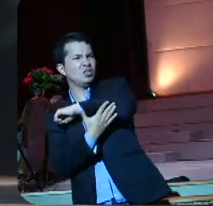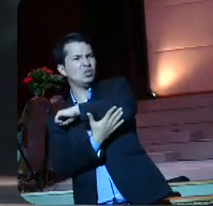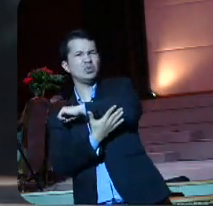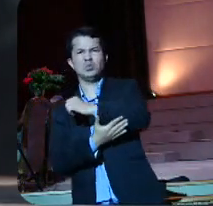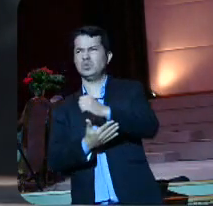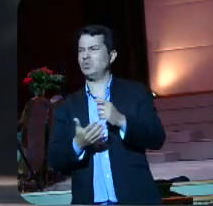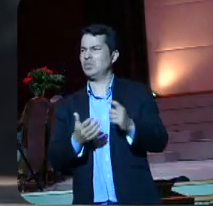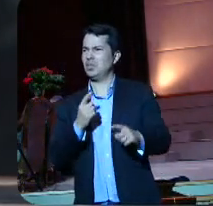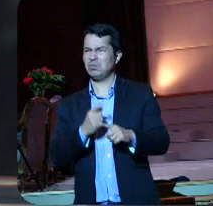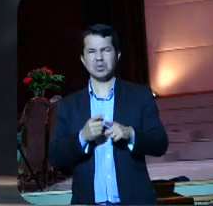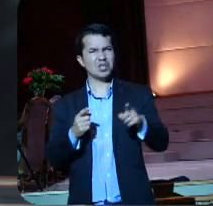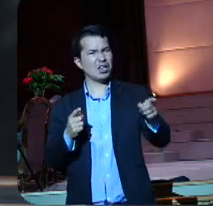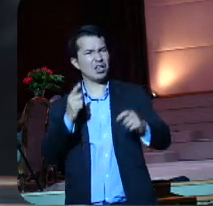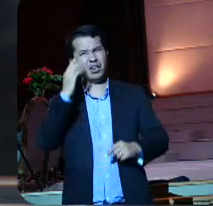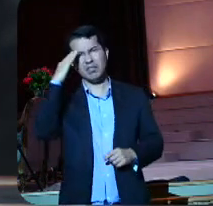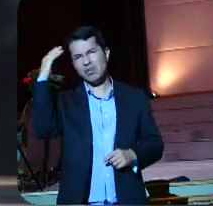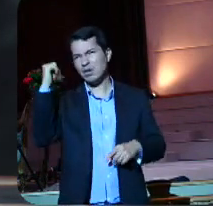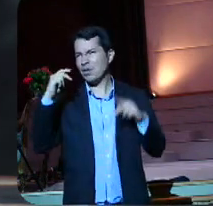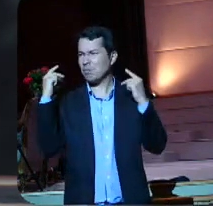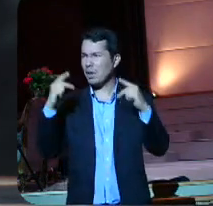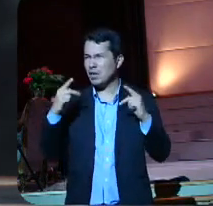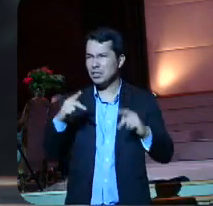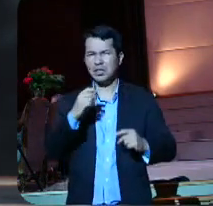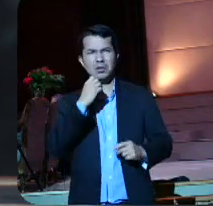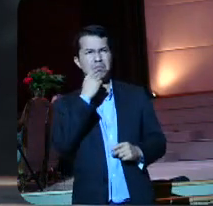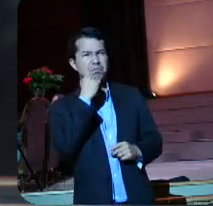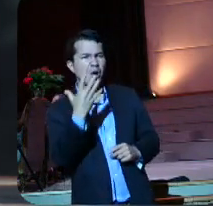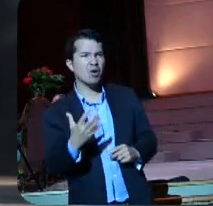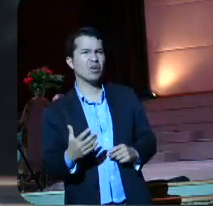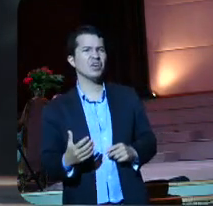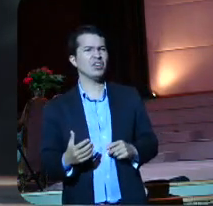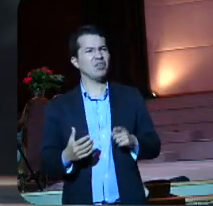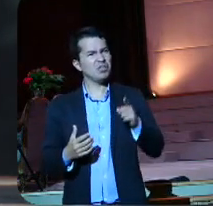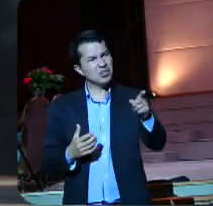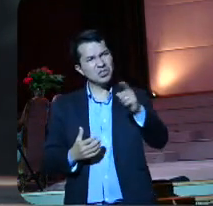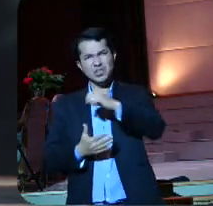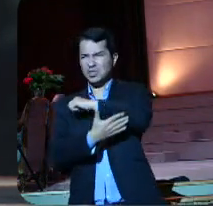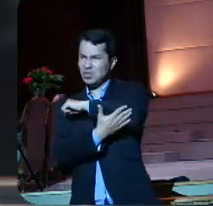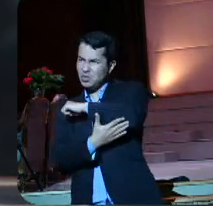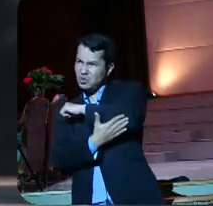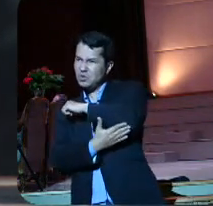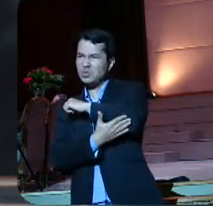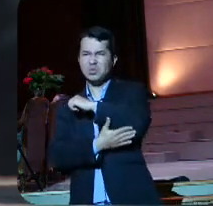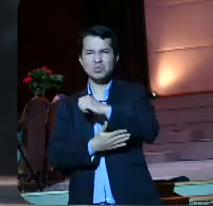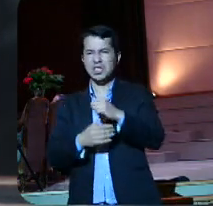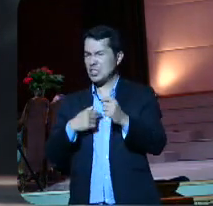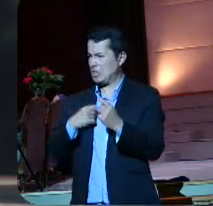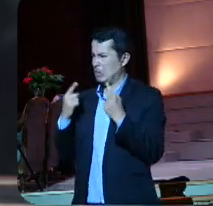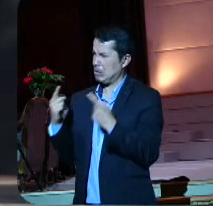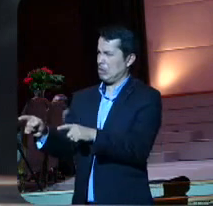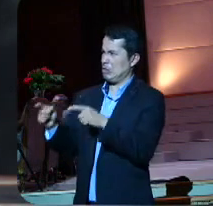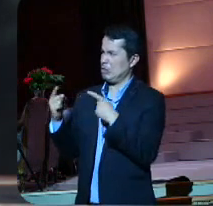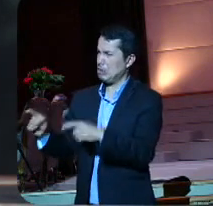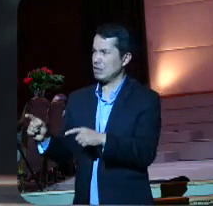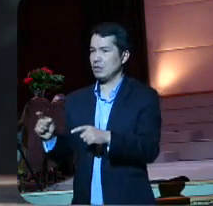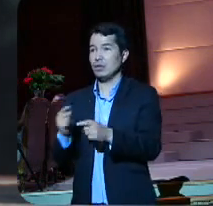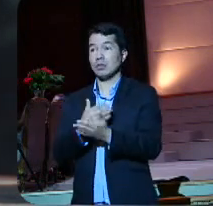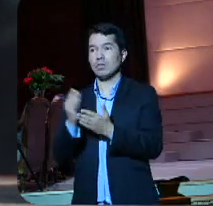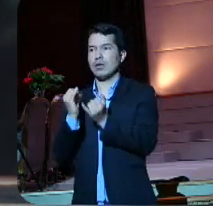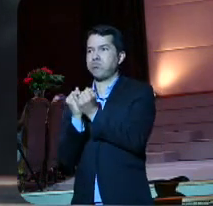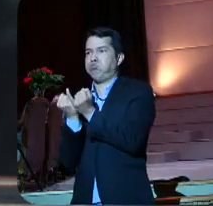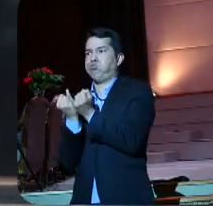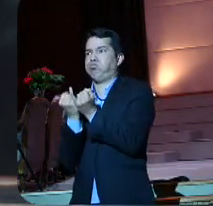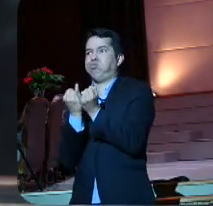pastor, então, porque ele era muito bom e eu estava com ciúme dele, e por causa disso eu estava perseguindo, e aí saiu uma fofocaiada